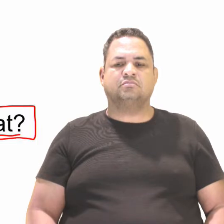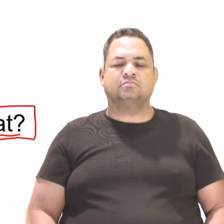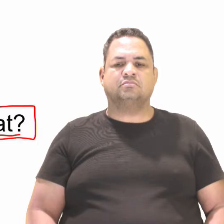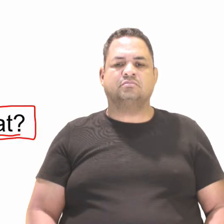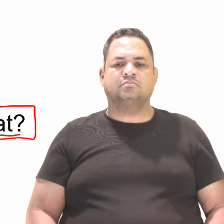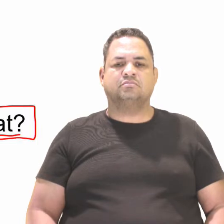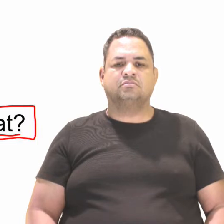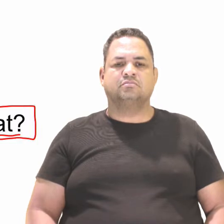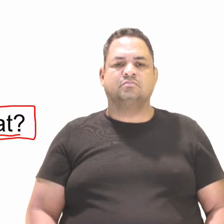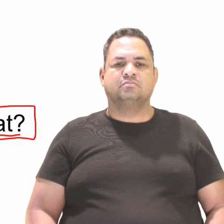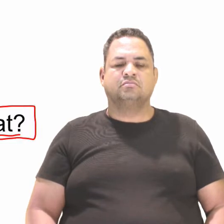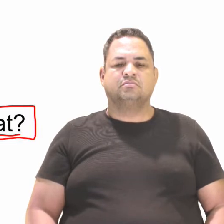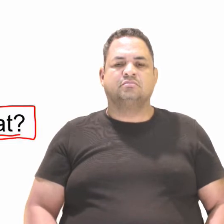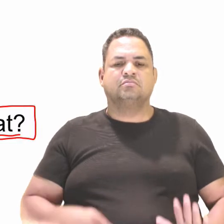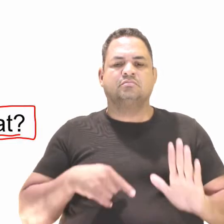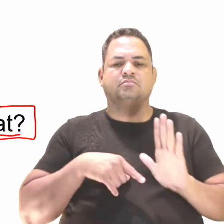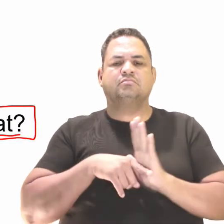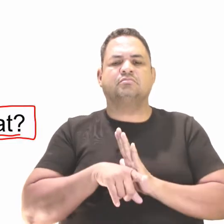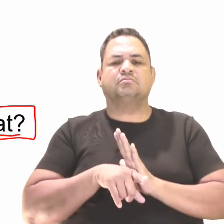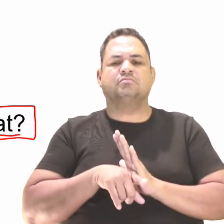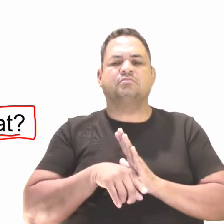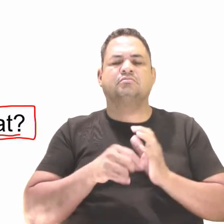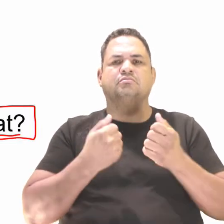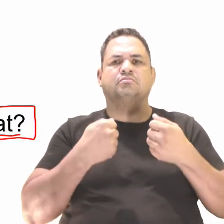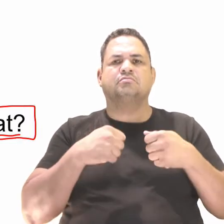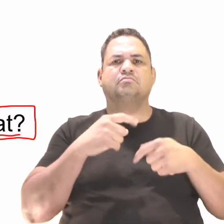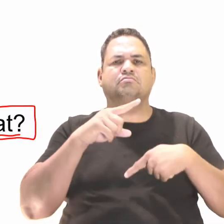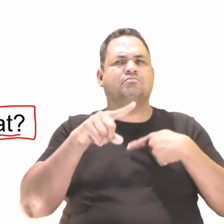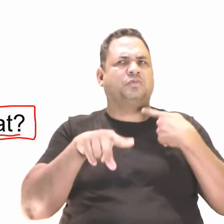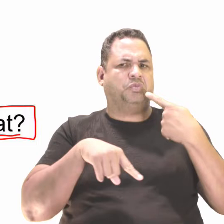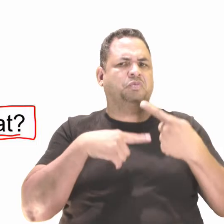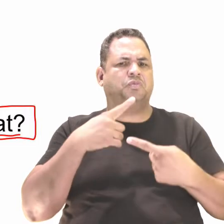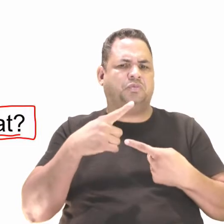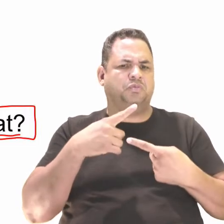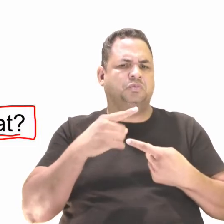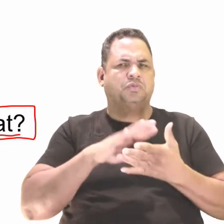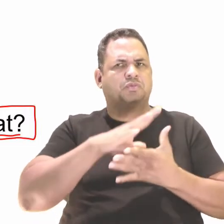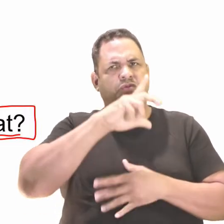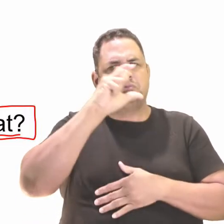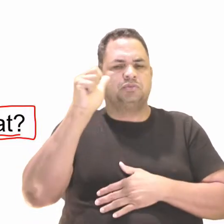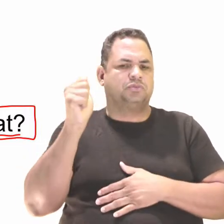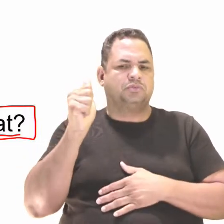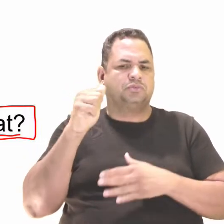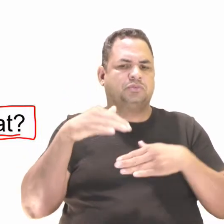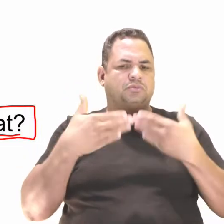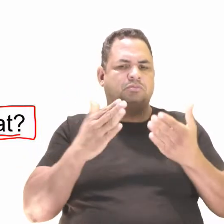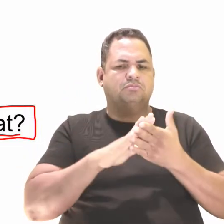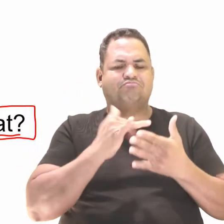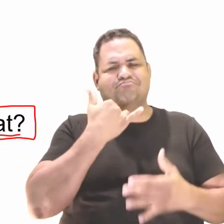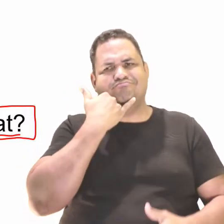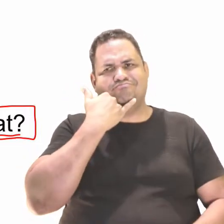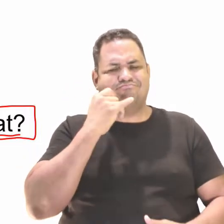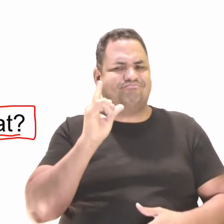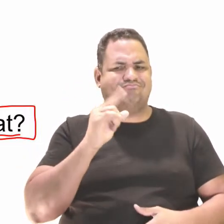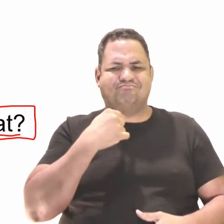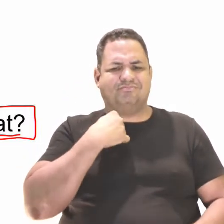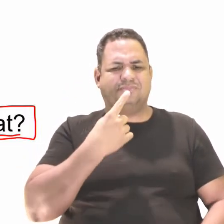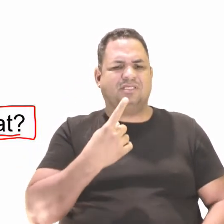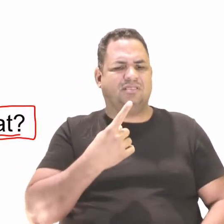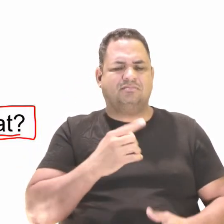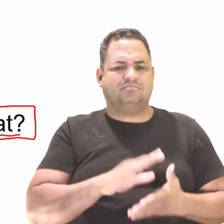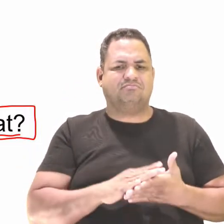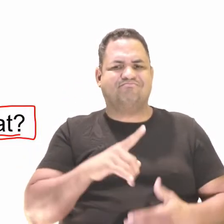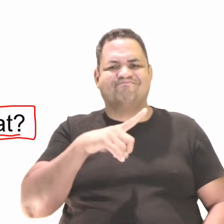Então, ela tá perguntando aqui, tá falando, posso deixar, vamos deixar para a próxima? Desculpa, vamos deixar para a próxima. Ou seja, que ela